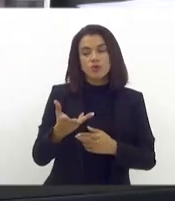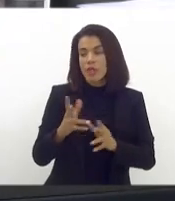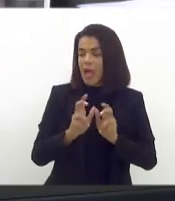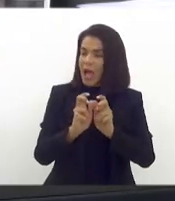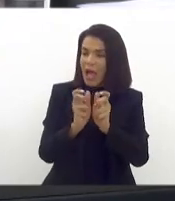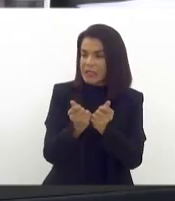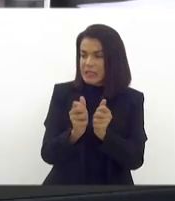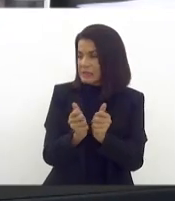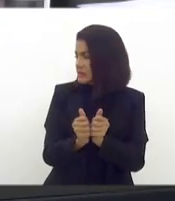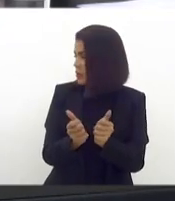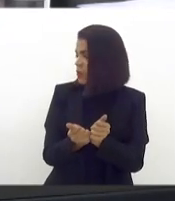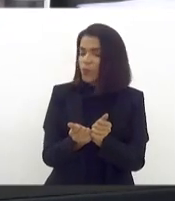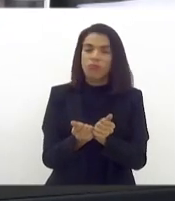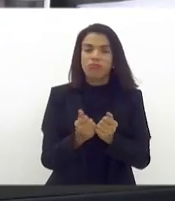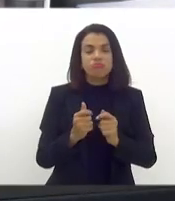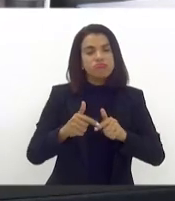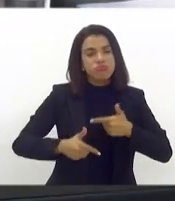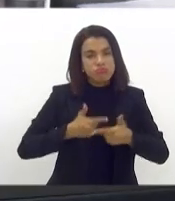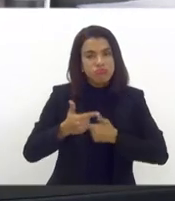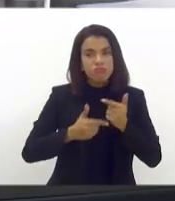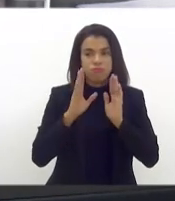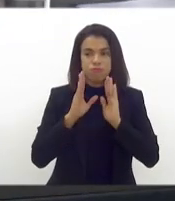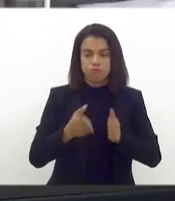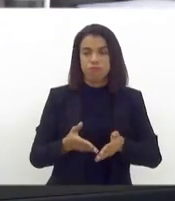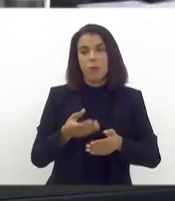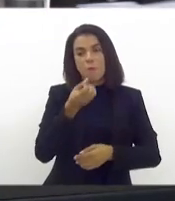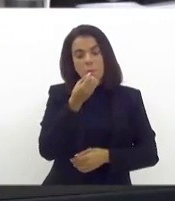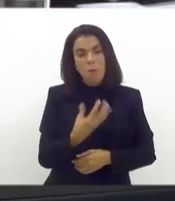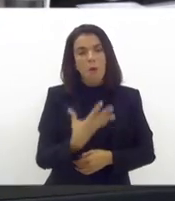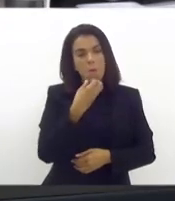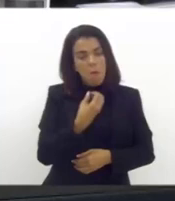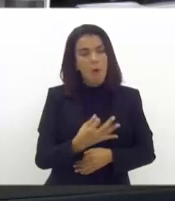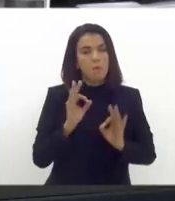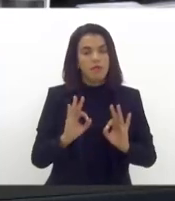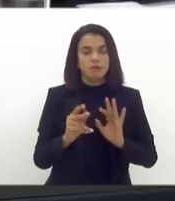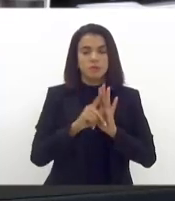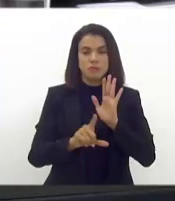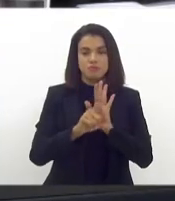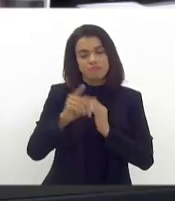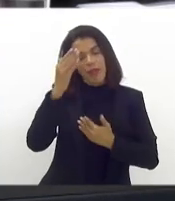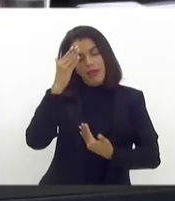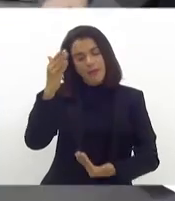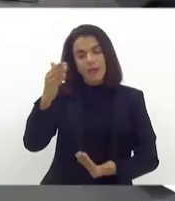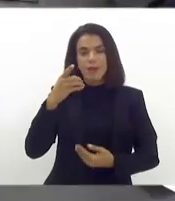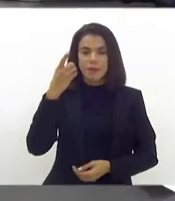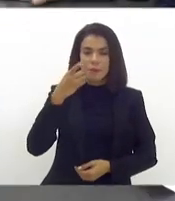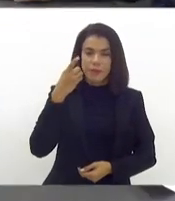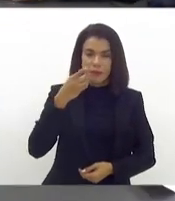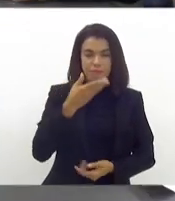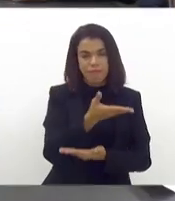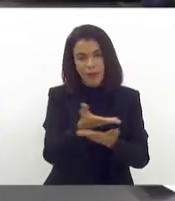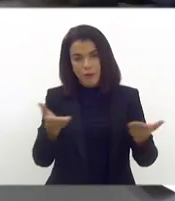artesãs que se dedicam a isso. Então, é muito bom mesmo o projeto. Agradeço ao deputado Mink e também a todos